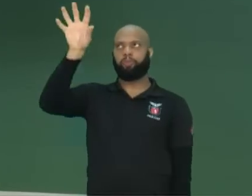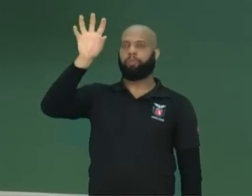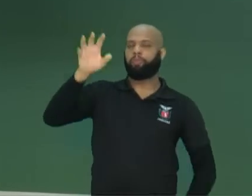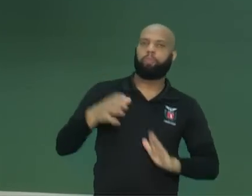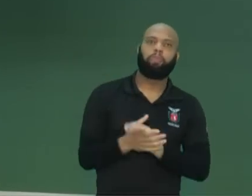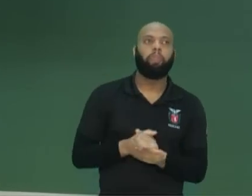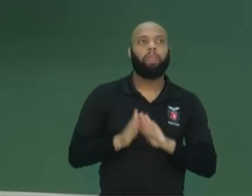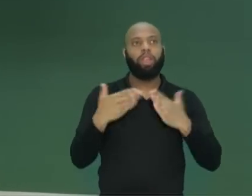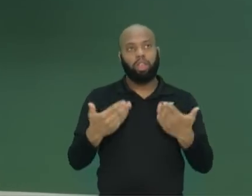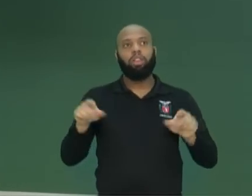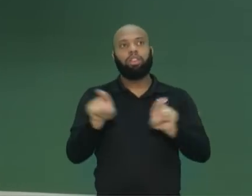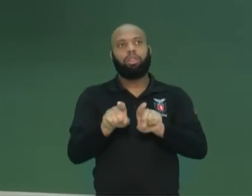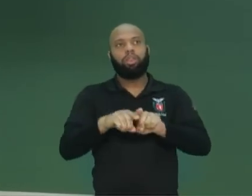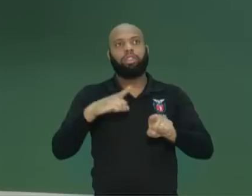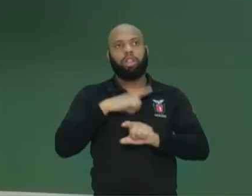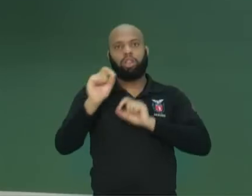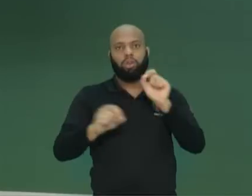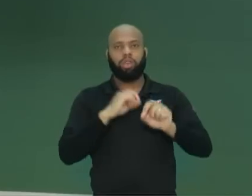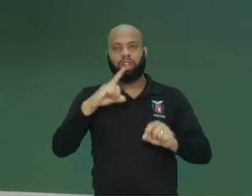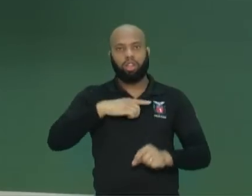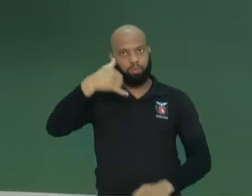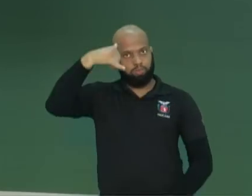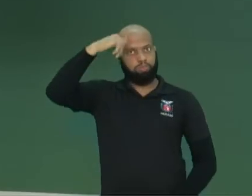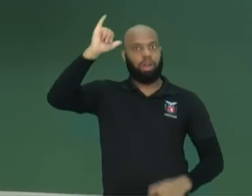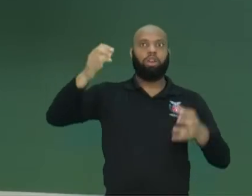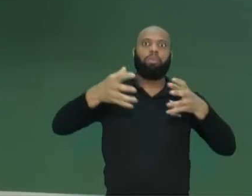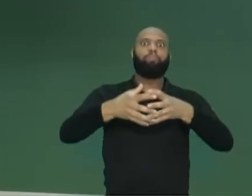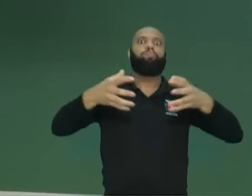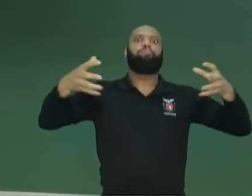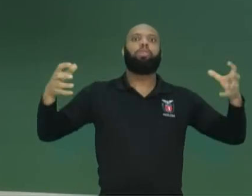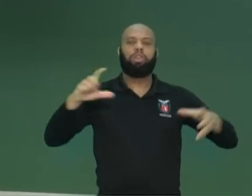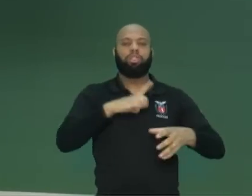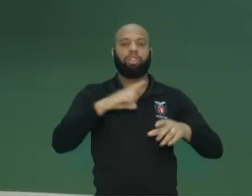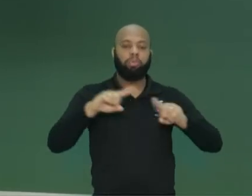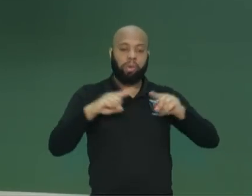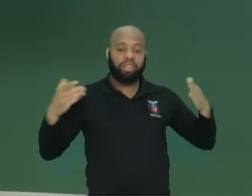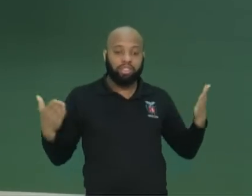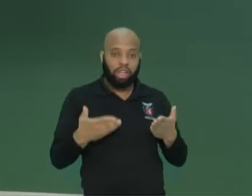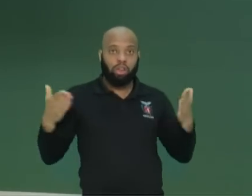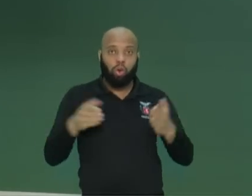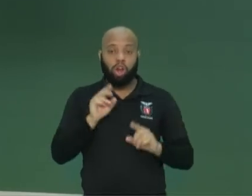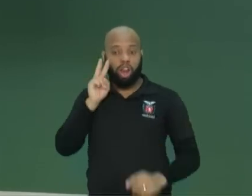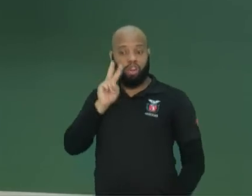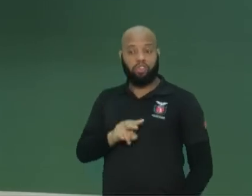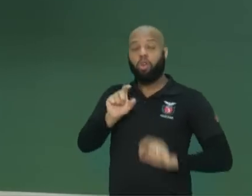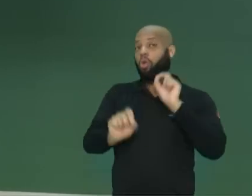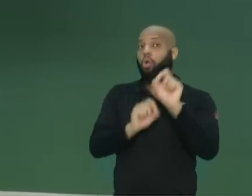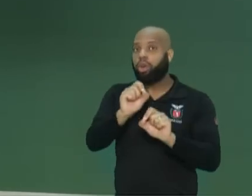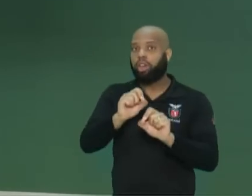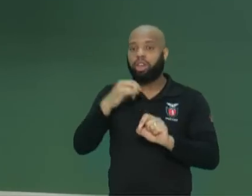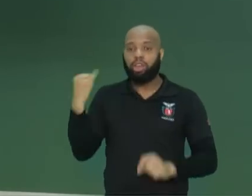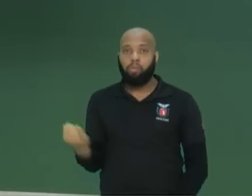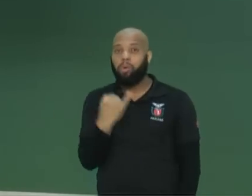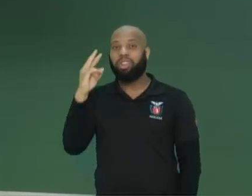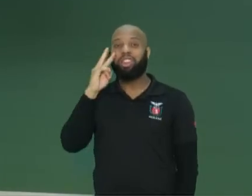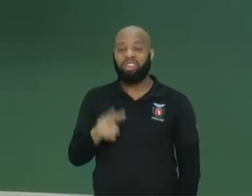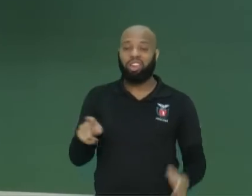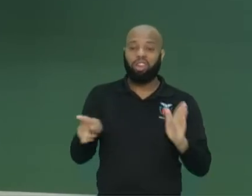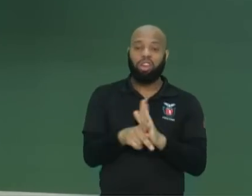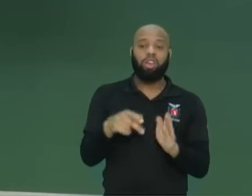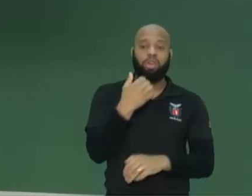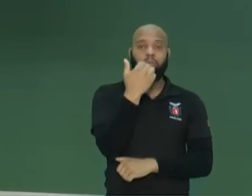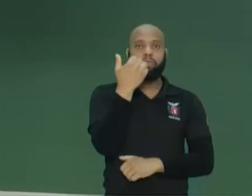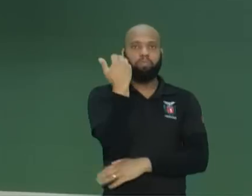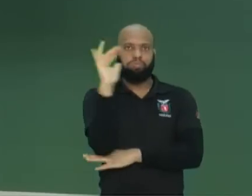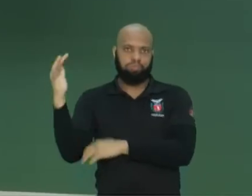certo? E aí tem ali os maiores rebanhos, como a gente tinha falado, mas agora o nosso olhar aqui é para quê? Para as mudanças na